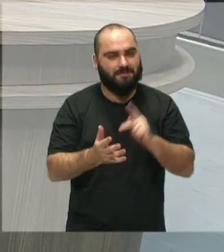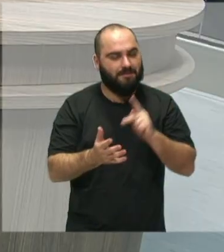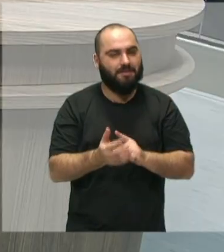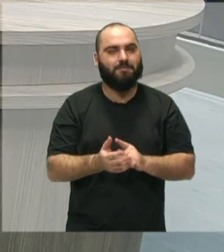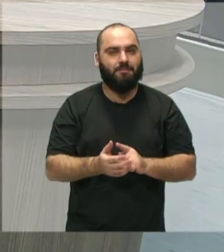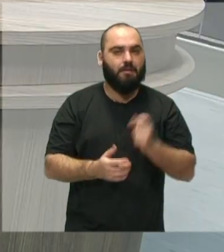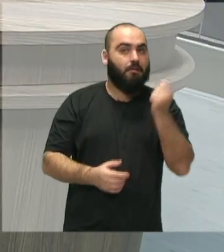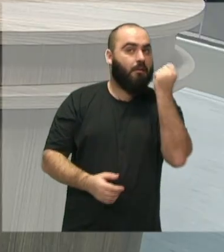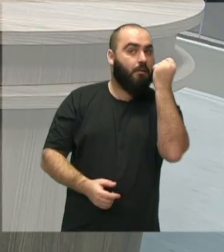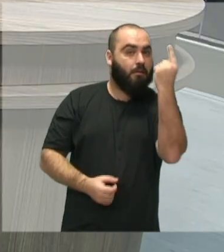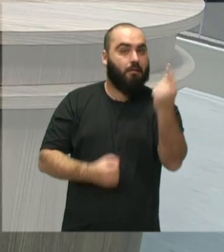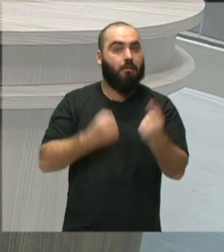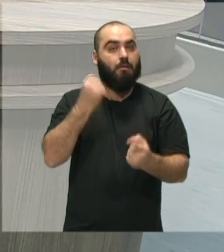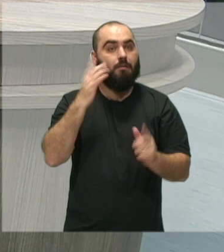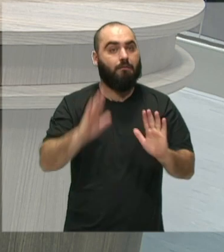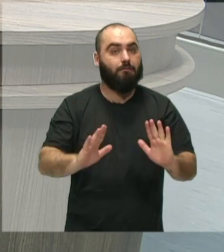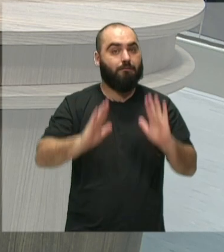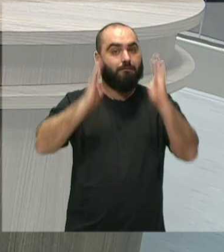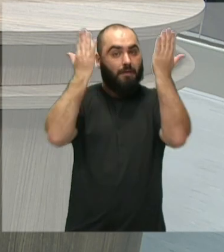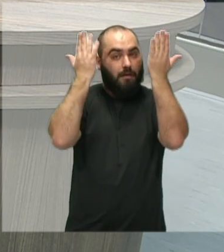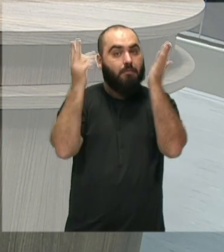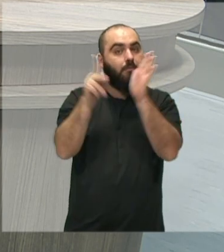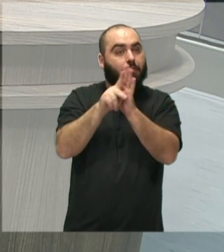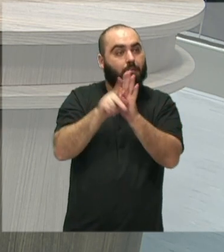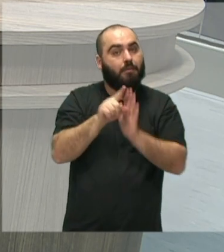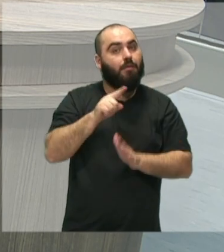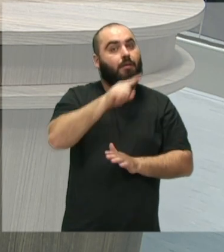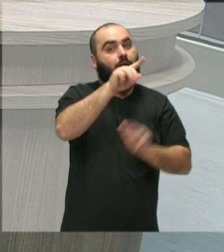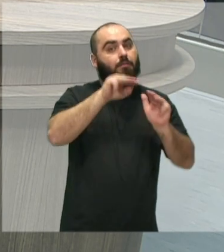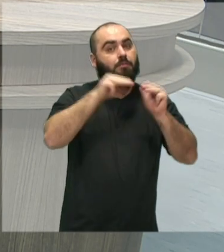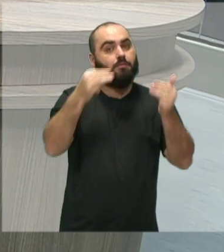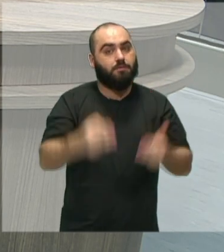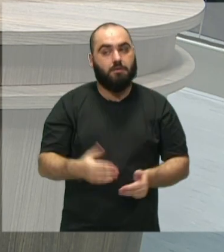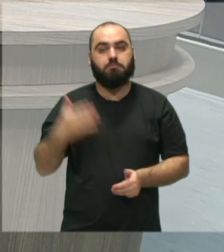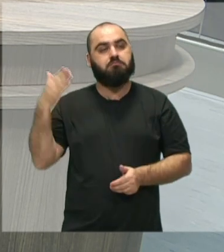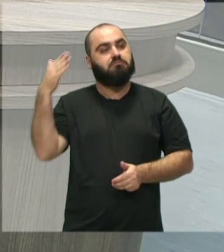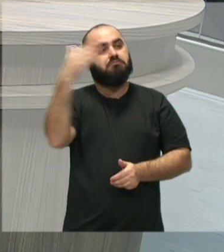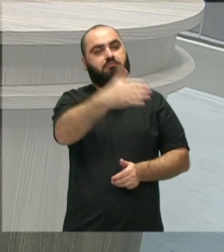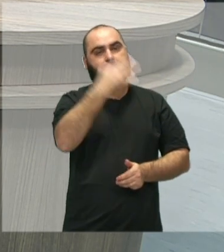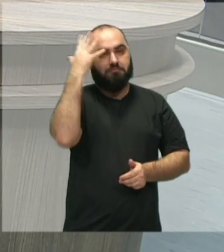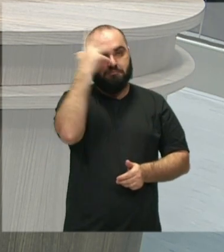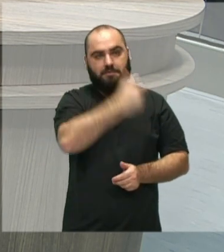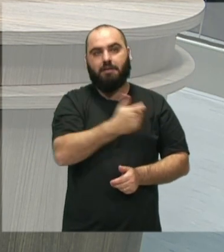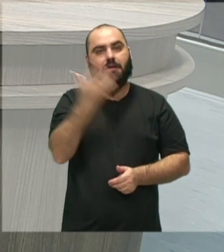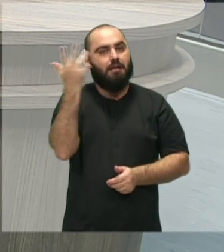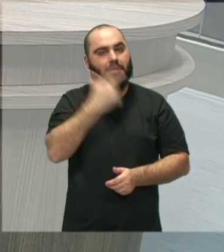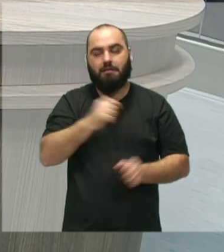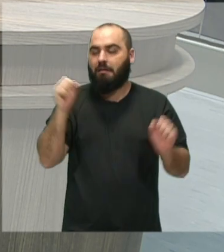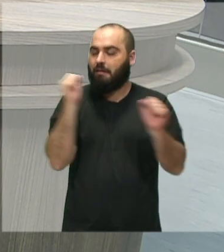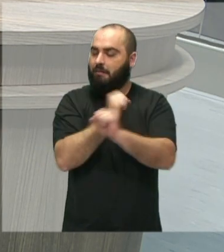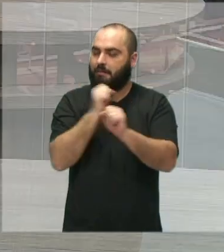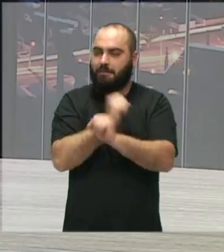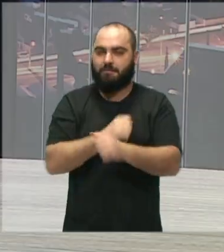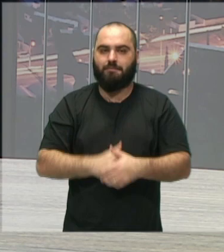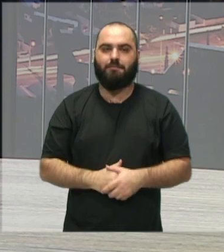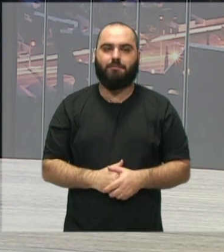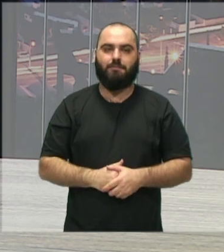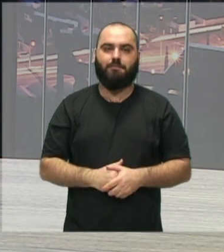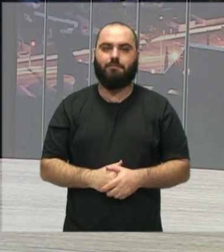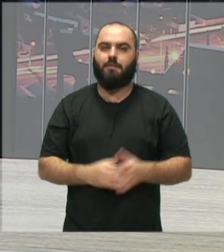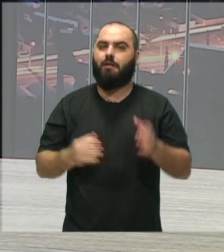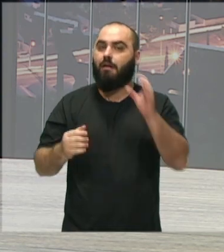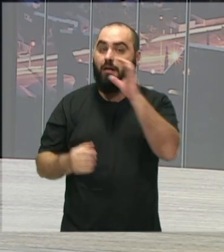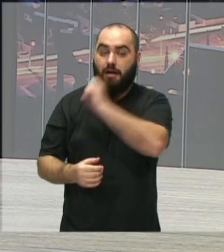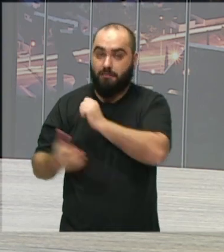cobriu alguns festivais de folclore lá no Museu Etnoarqueológico, era muito bonito, a criançada adora o boi de mamão. Gente, a gente tem que